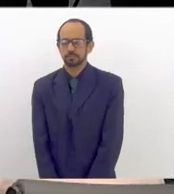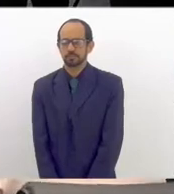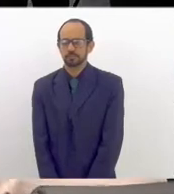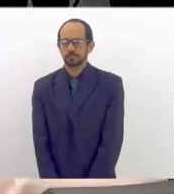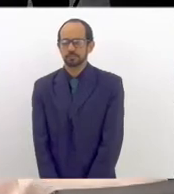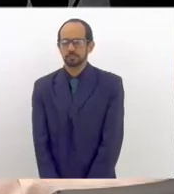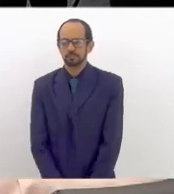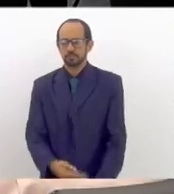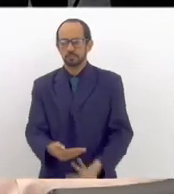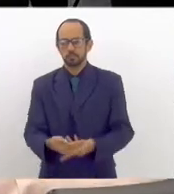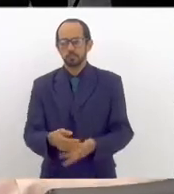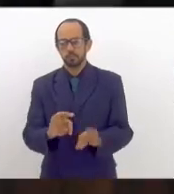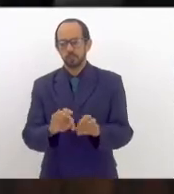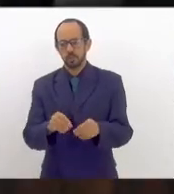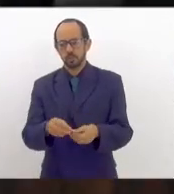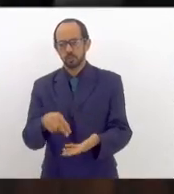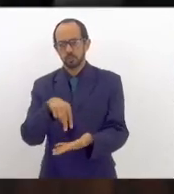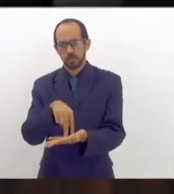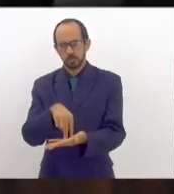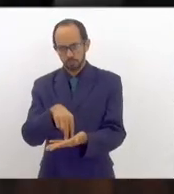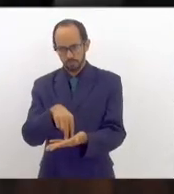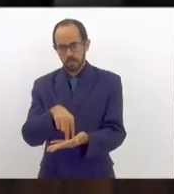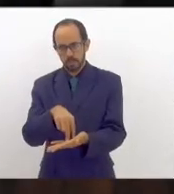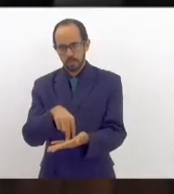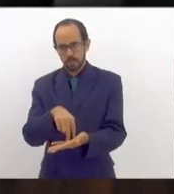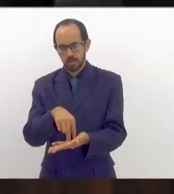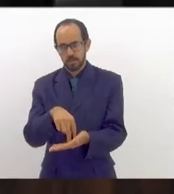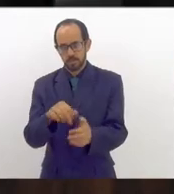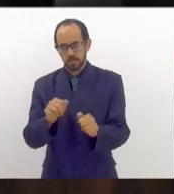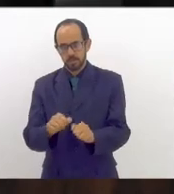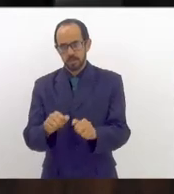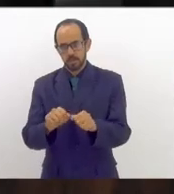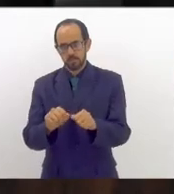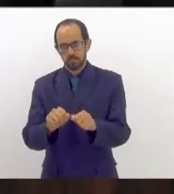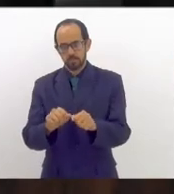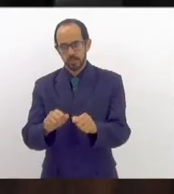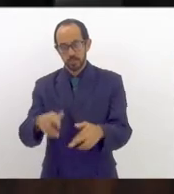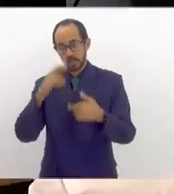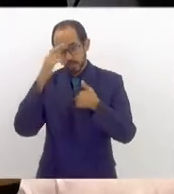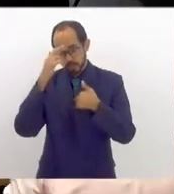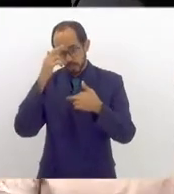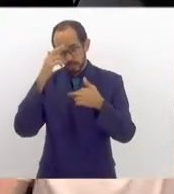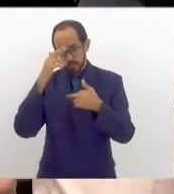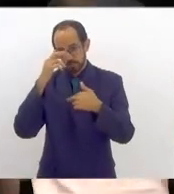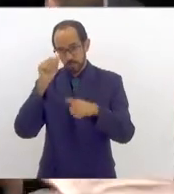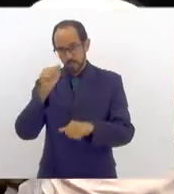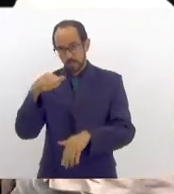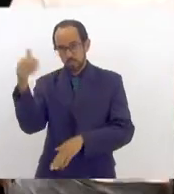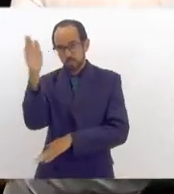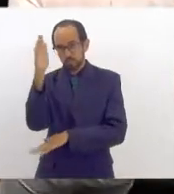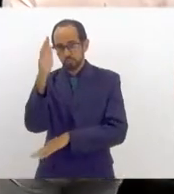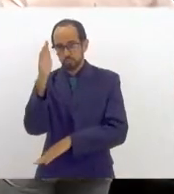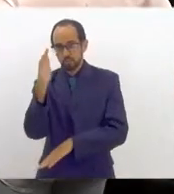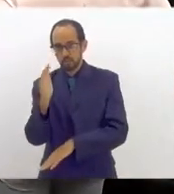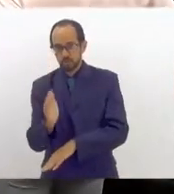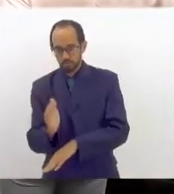convido a todas para que de pé possamos imposição de respeito ouvirmos o hino nacional